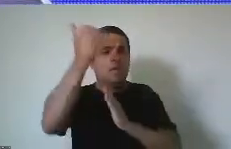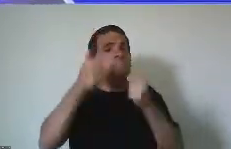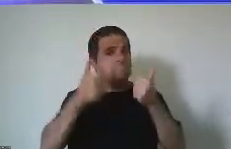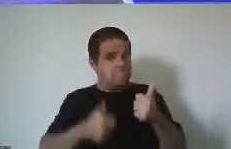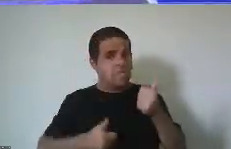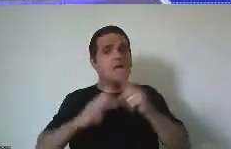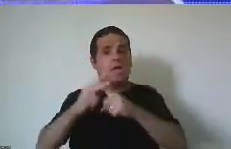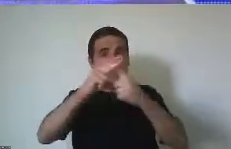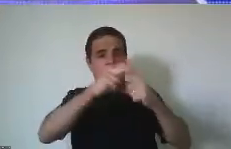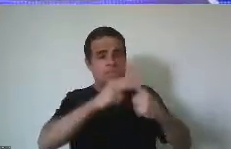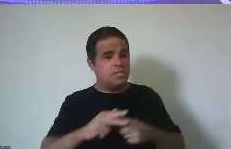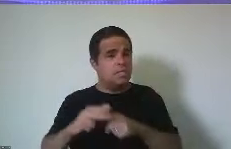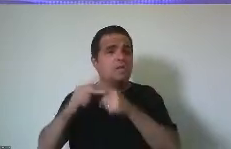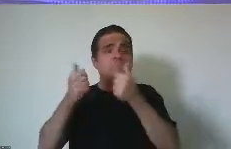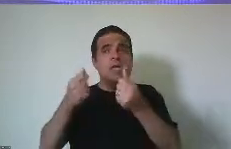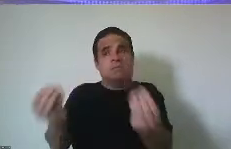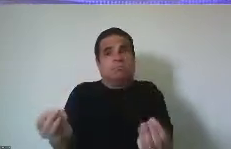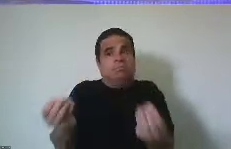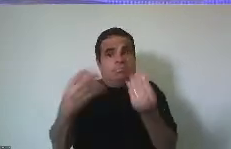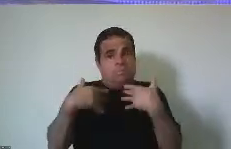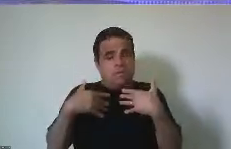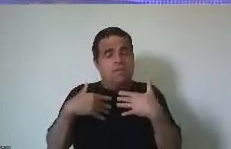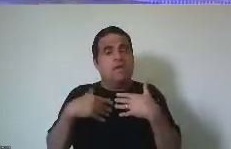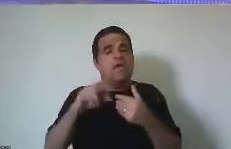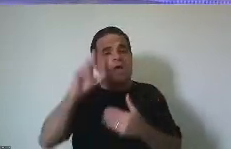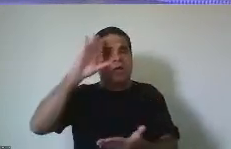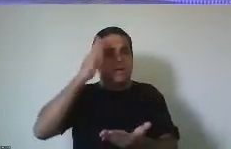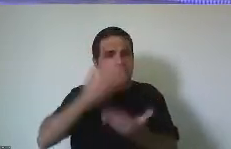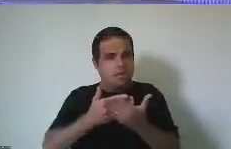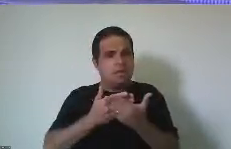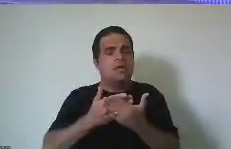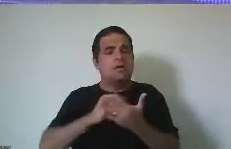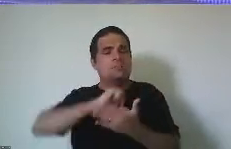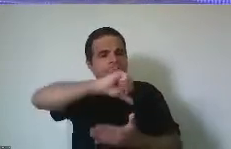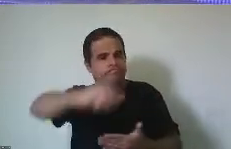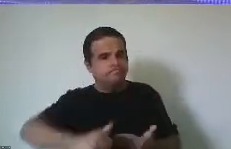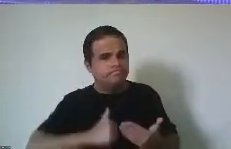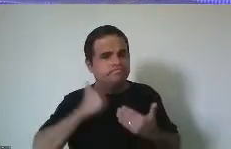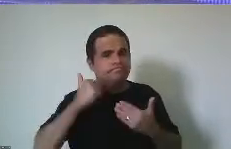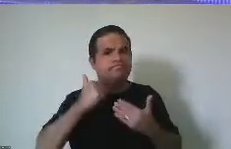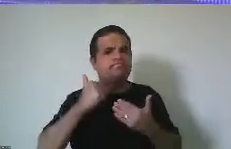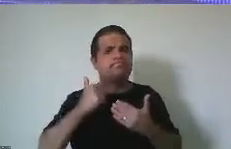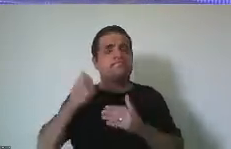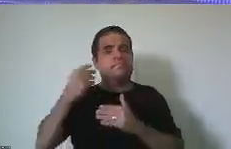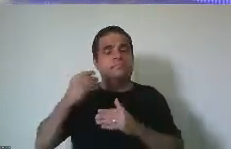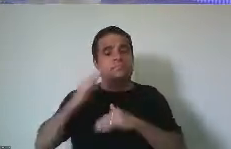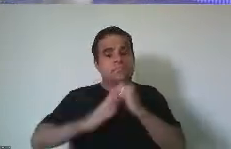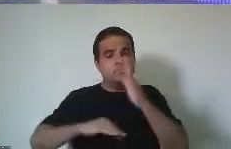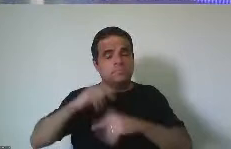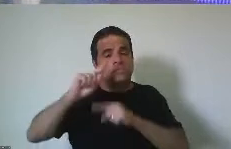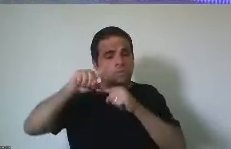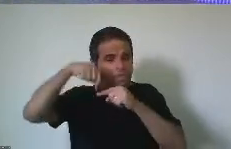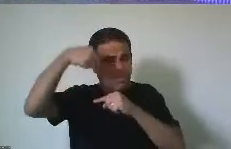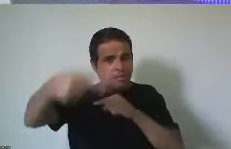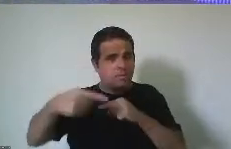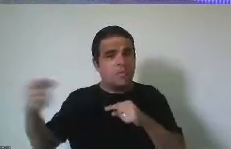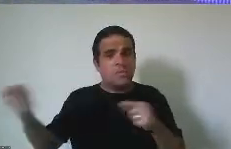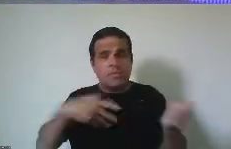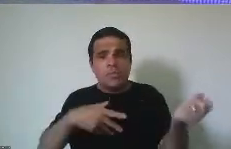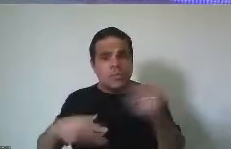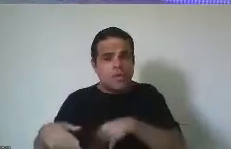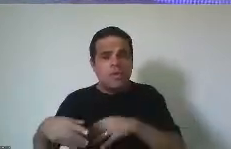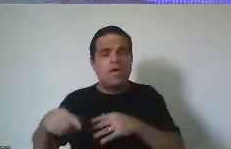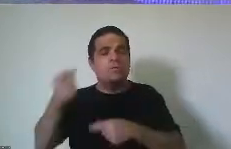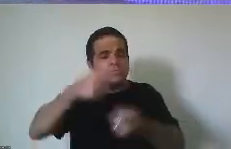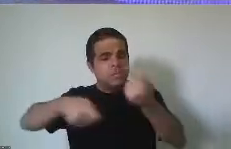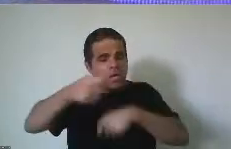e que Tragam resiliência e confiabilidade para os nossos ativos depois numa lógica mais de novos negócios a gente tem